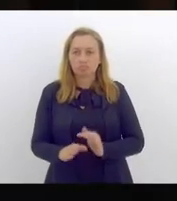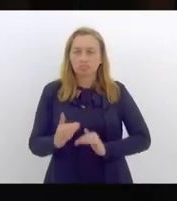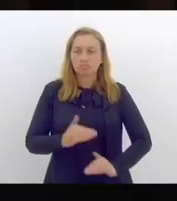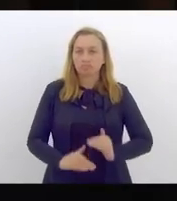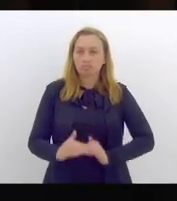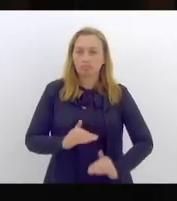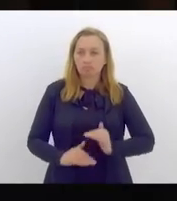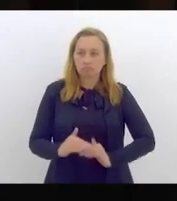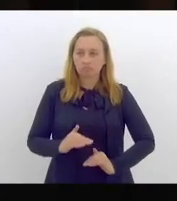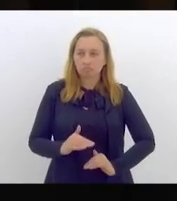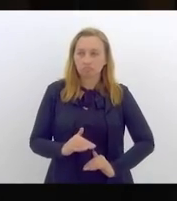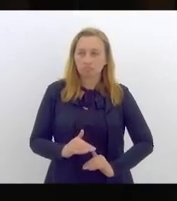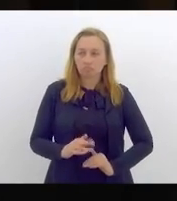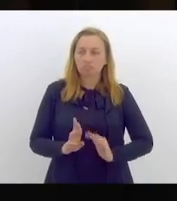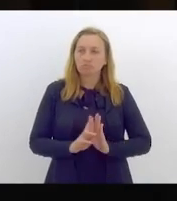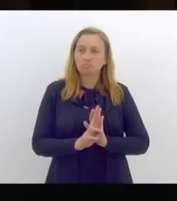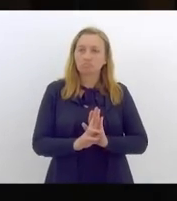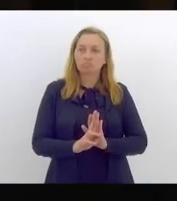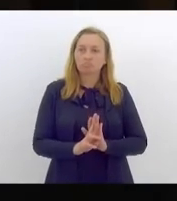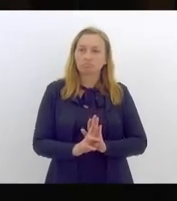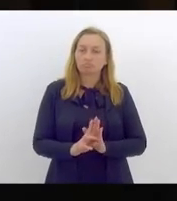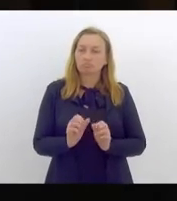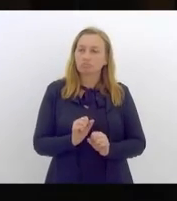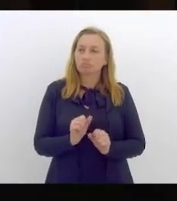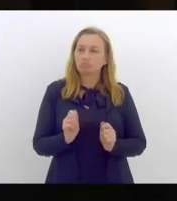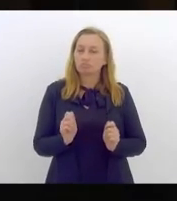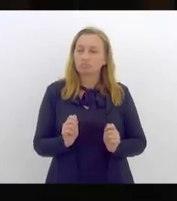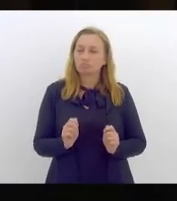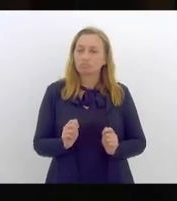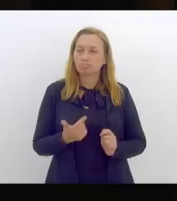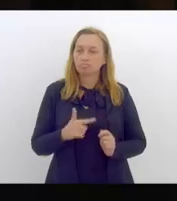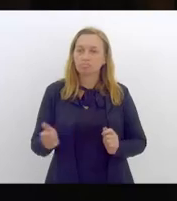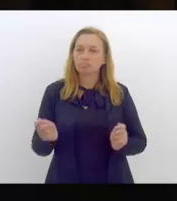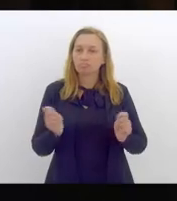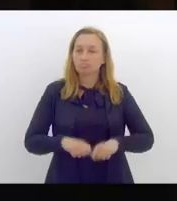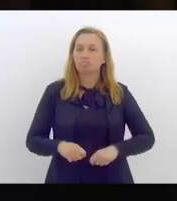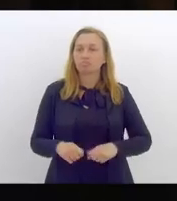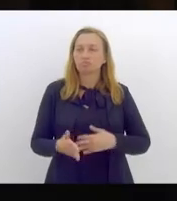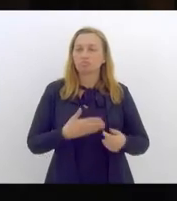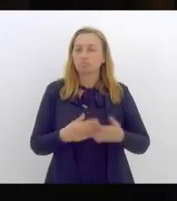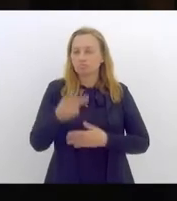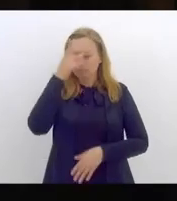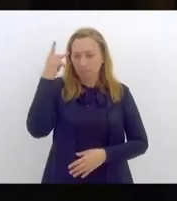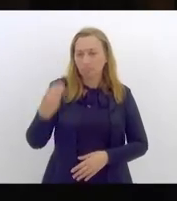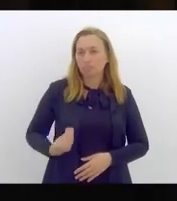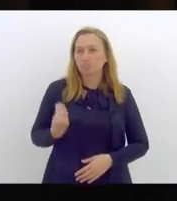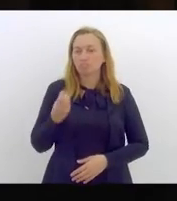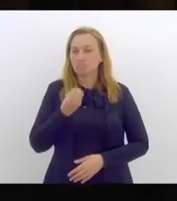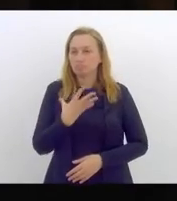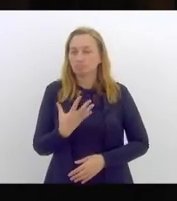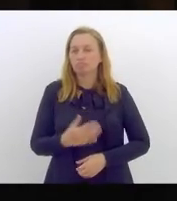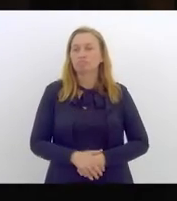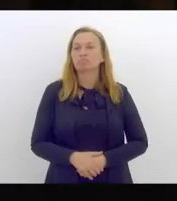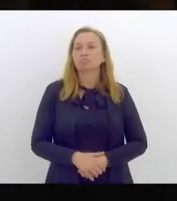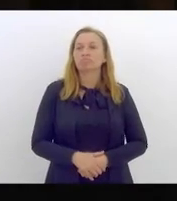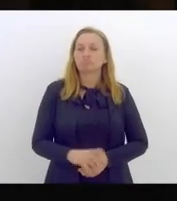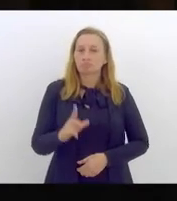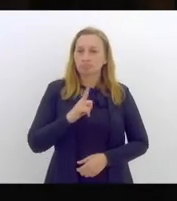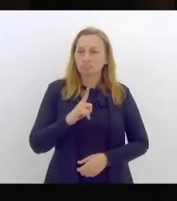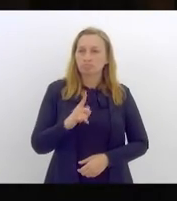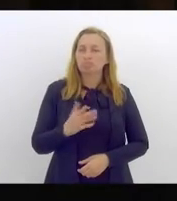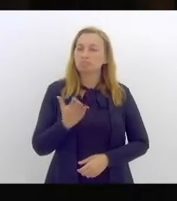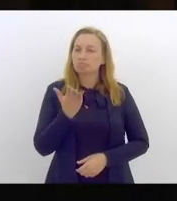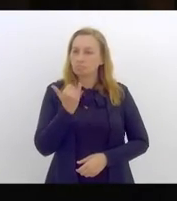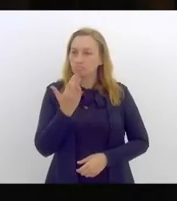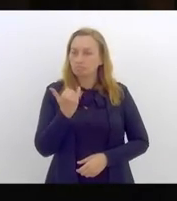retrocesso, ele representa a impossibilidade de qualquer brasileiro viver de maneira digna, de ter um prato